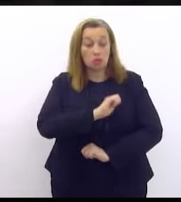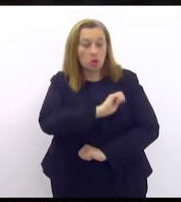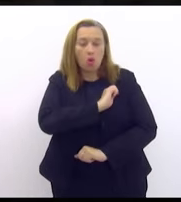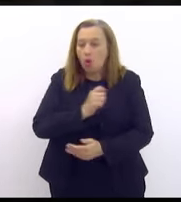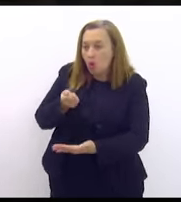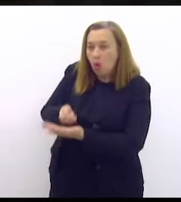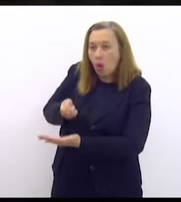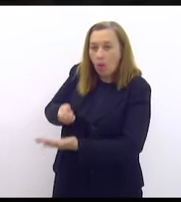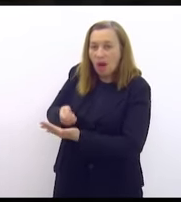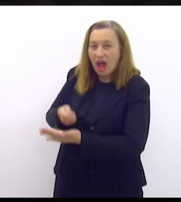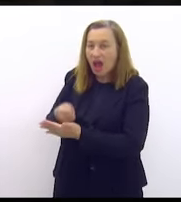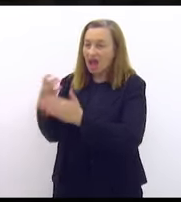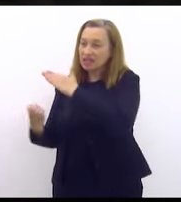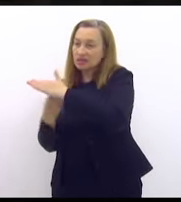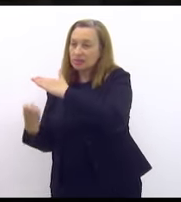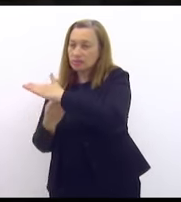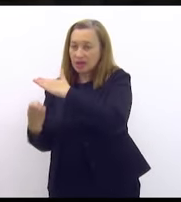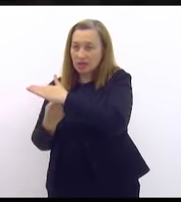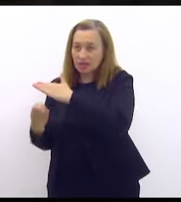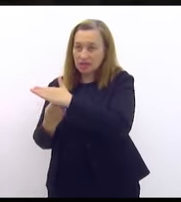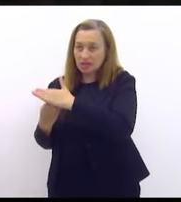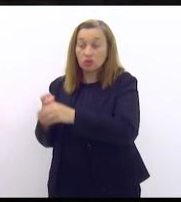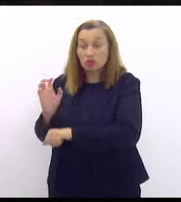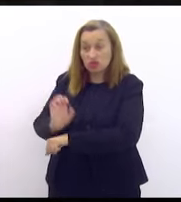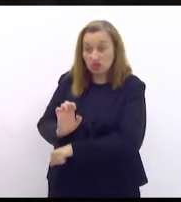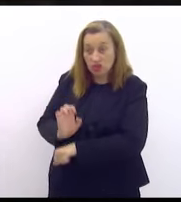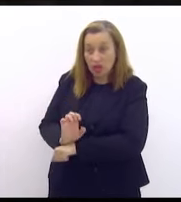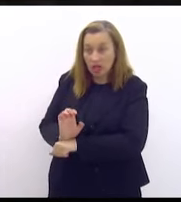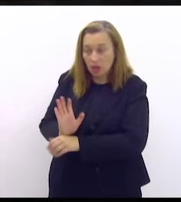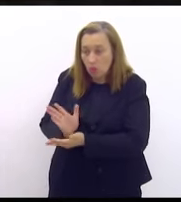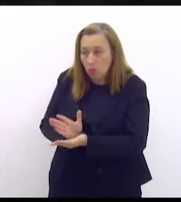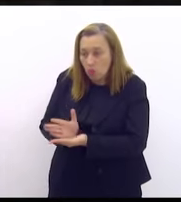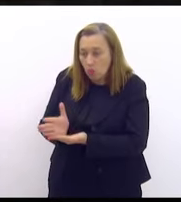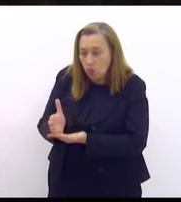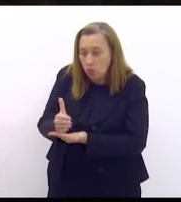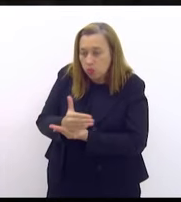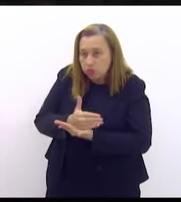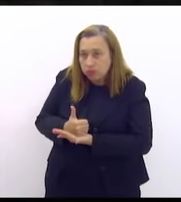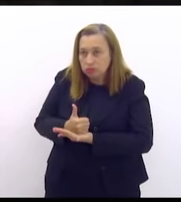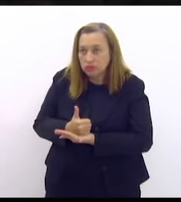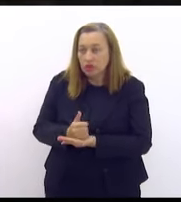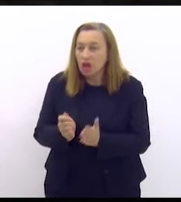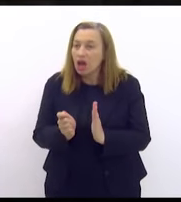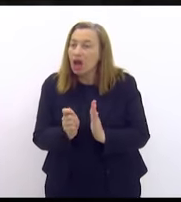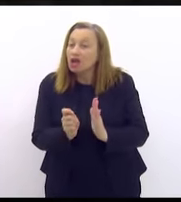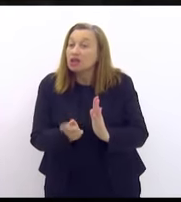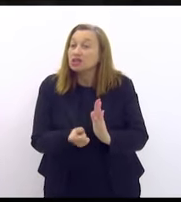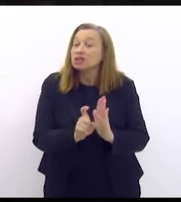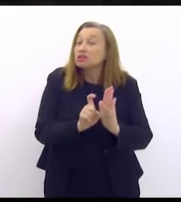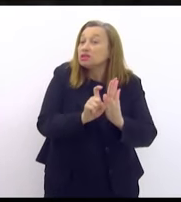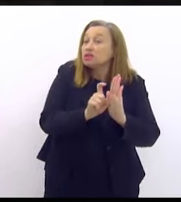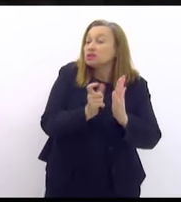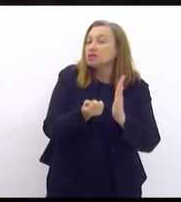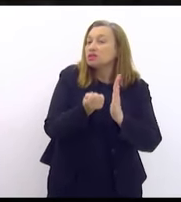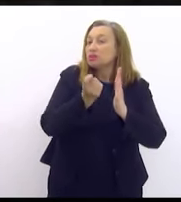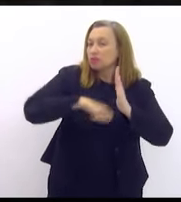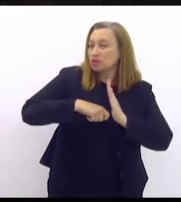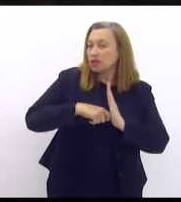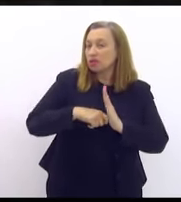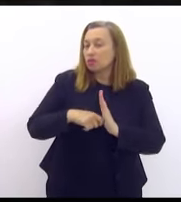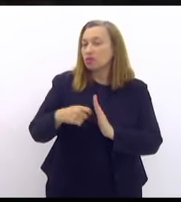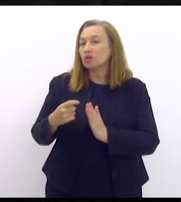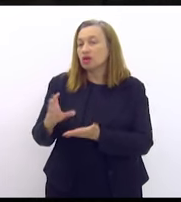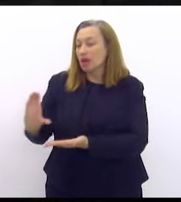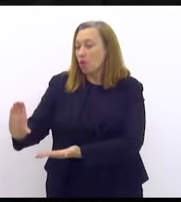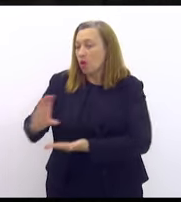os grandes devedores do estado, e ampliar a arrecadação a partir da tributação daqueles que ganham mais ou